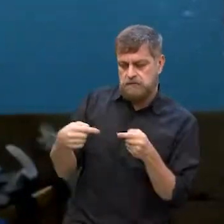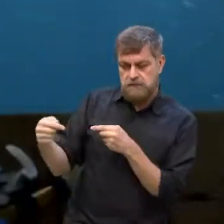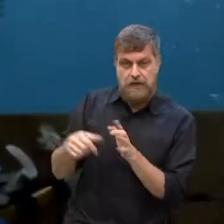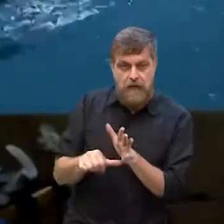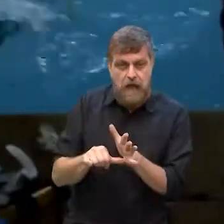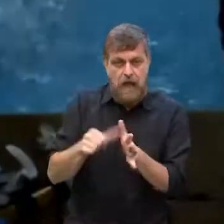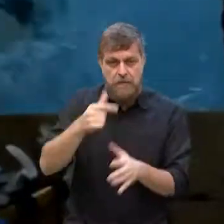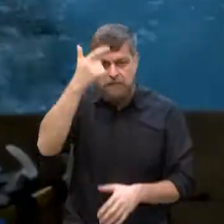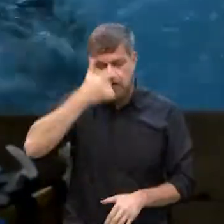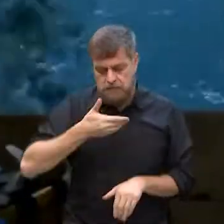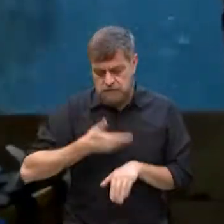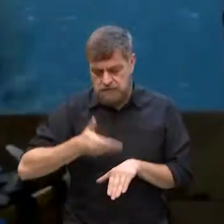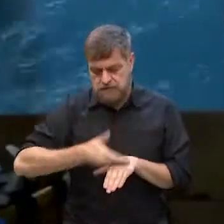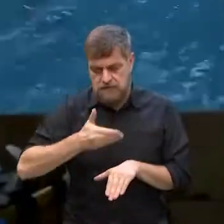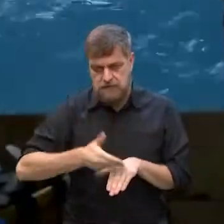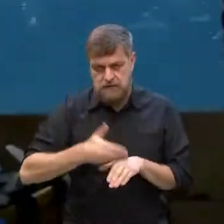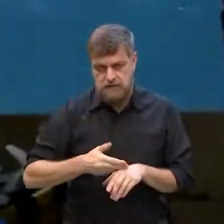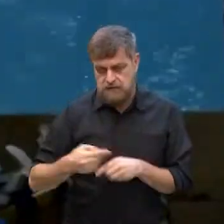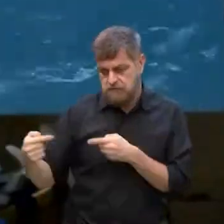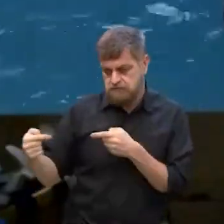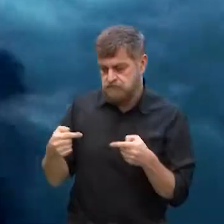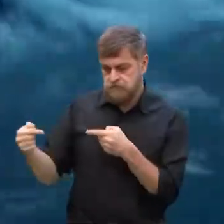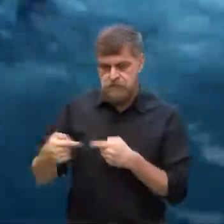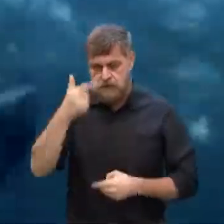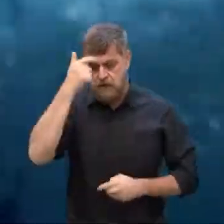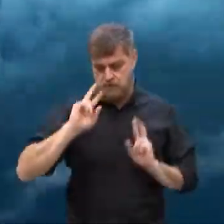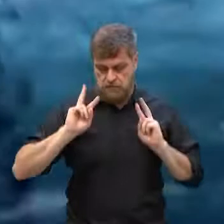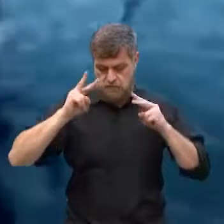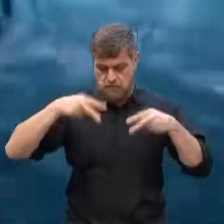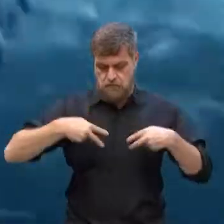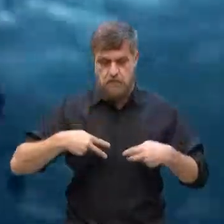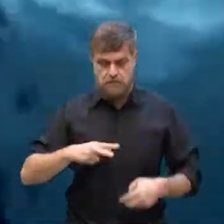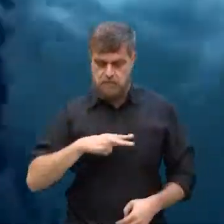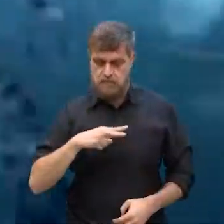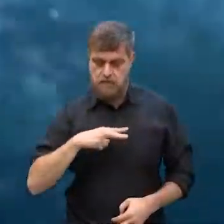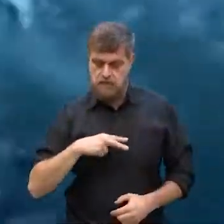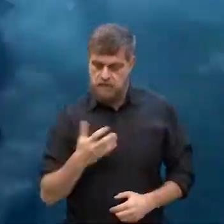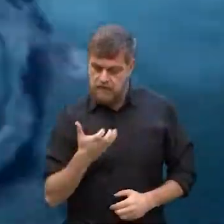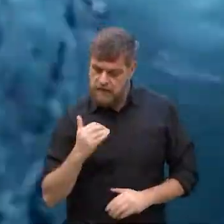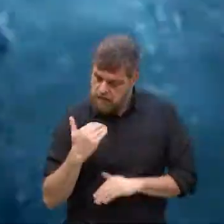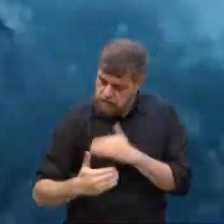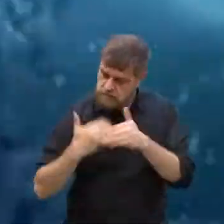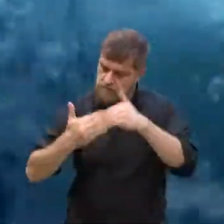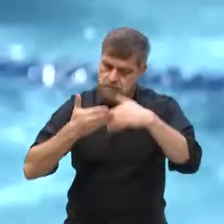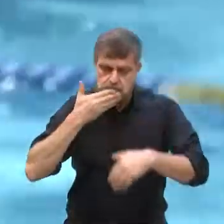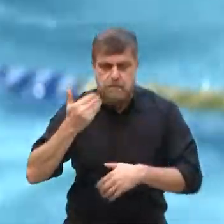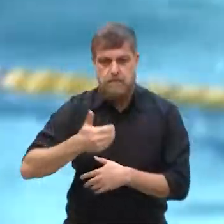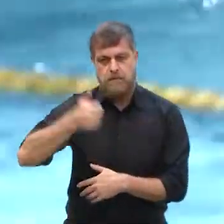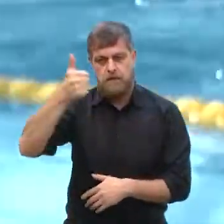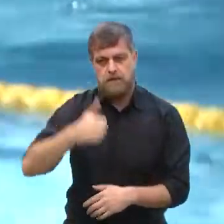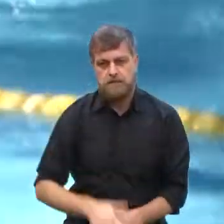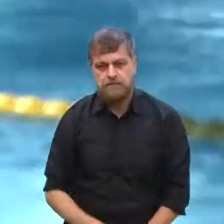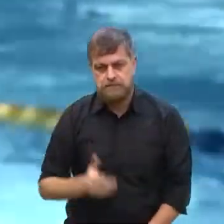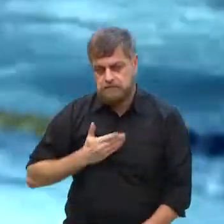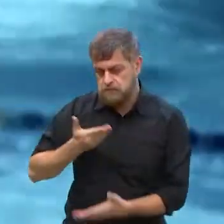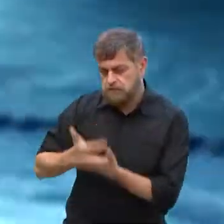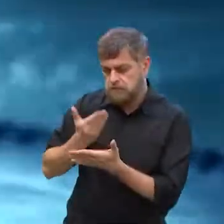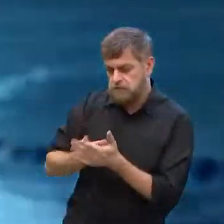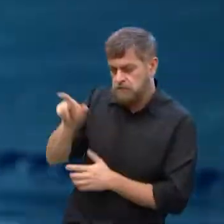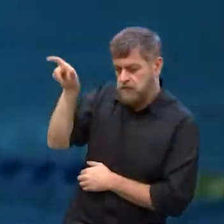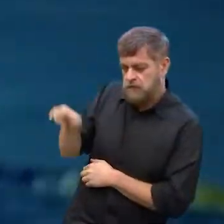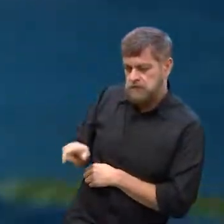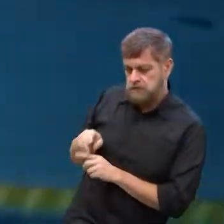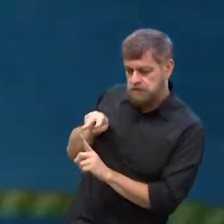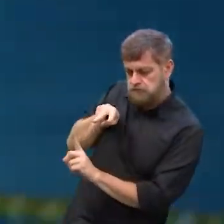é claro, eu treino não por causa do meu adversário, eu treino por mim mesmo, que eu quero evoluir, quero crescer e quero melhorar. Mas você estuda seus adversários